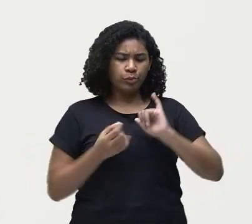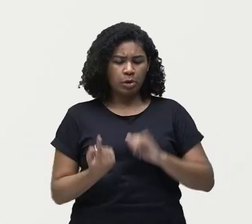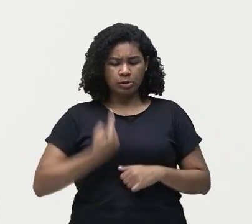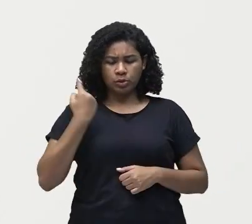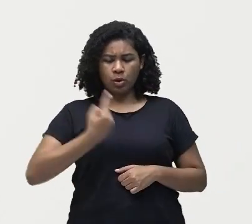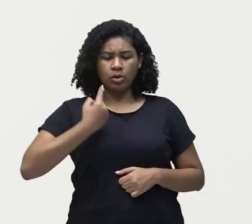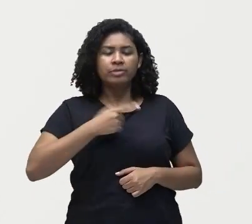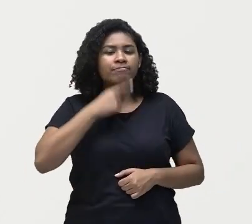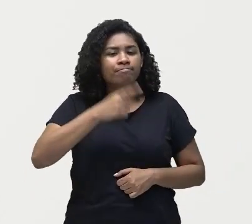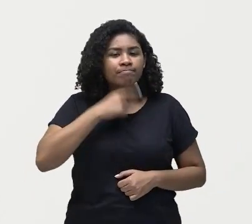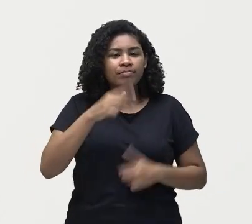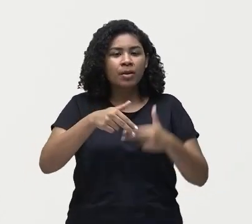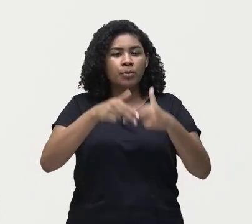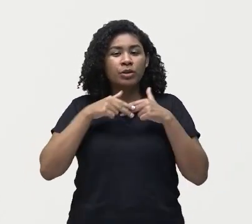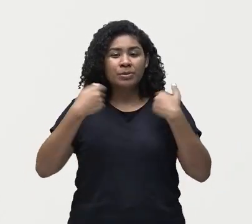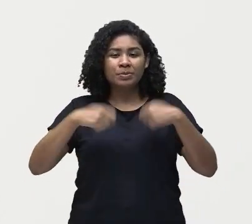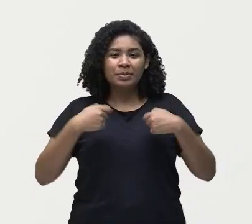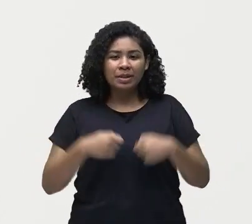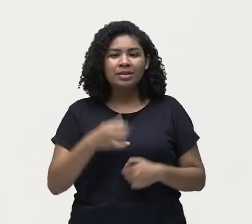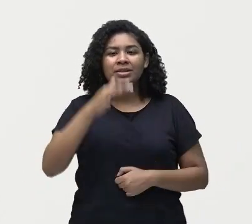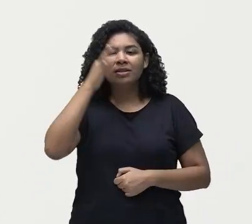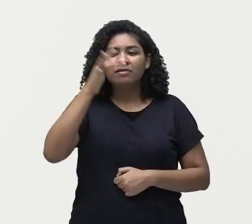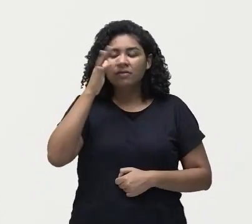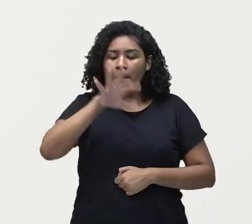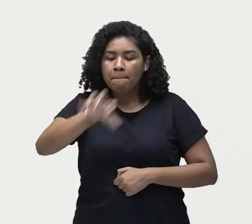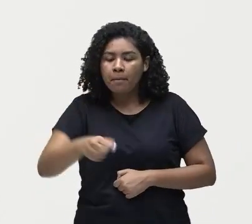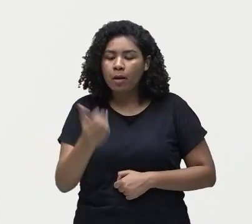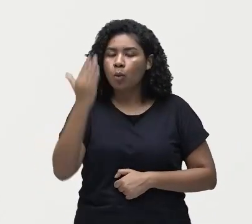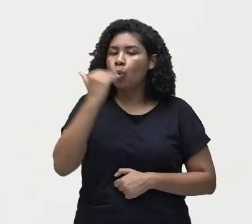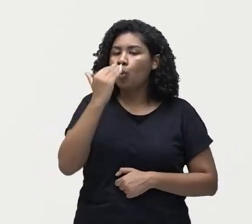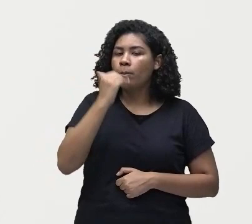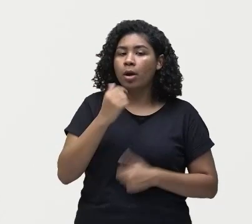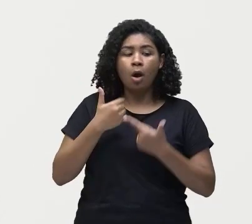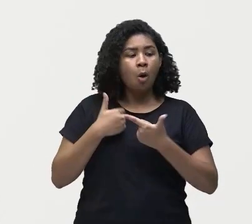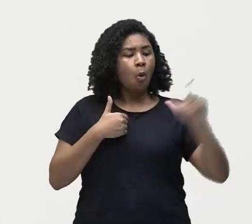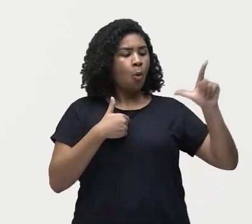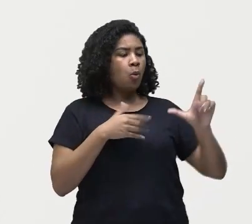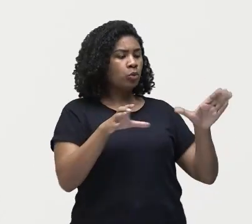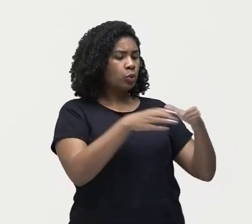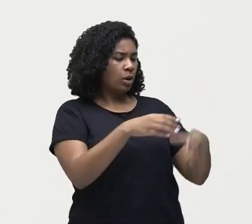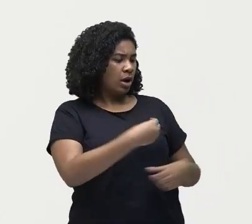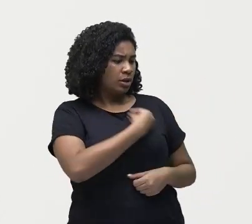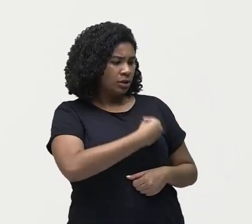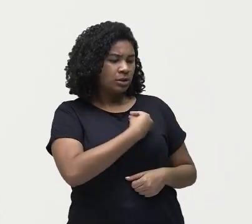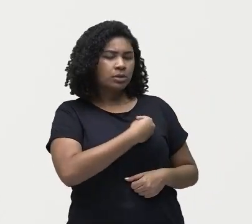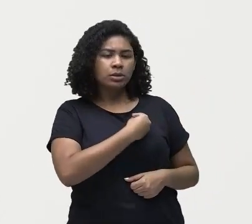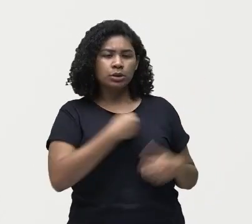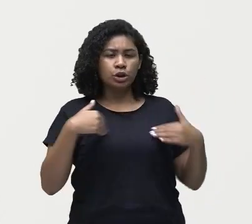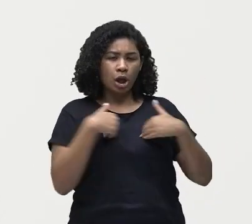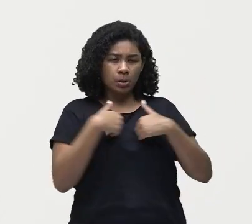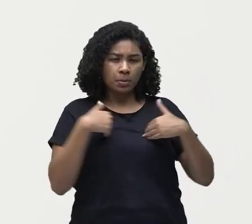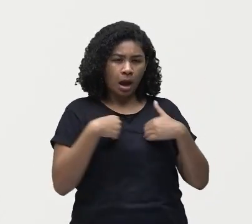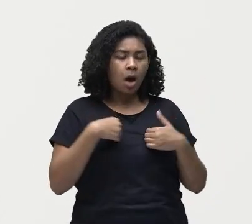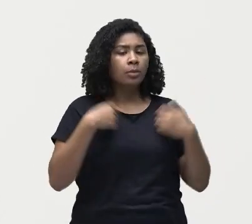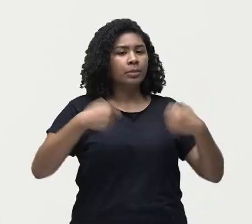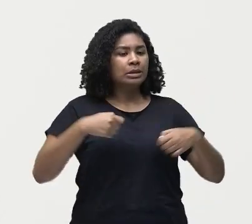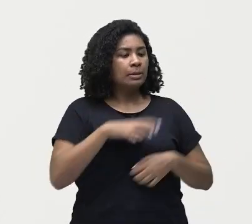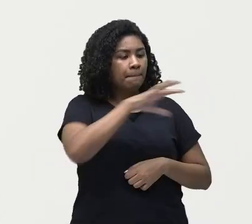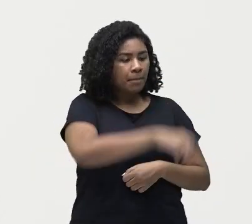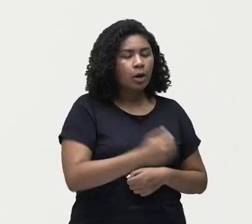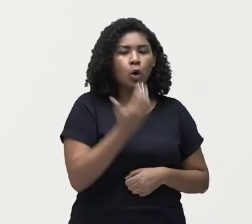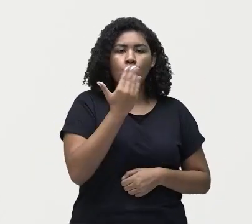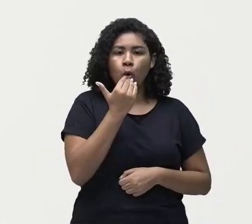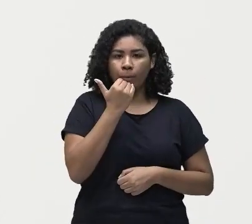comer plantas, outros animais ou os dois. E podem ser classificados